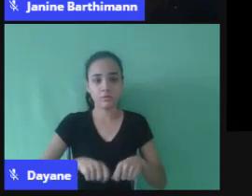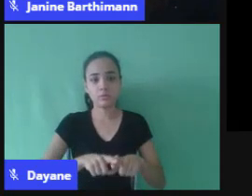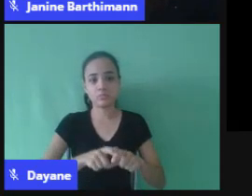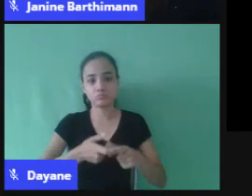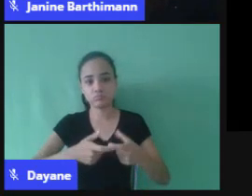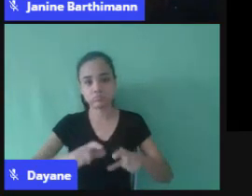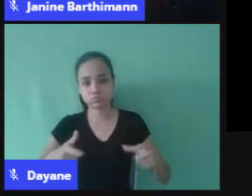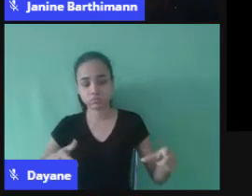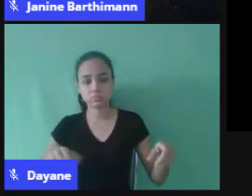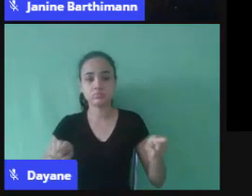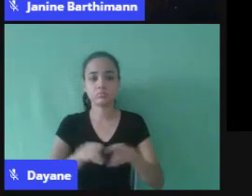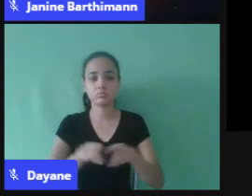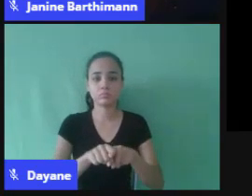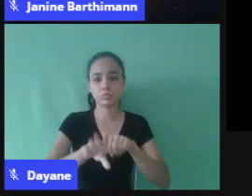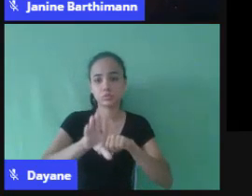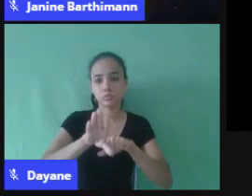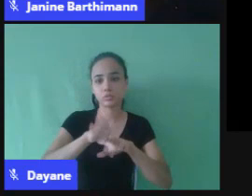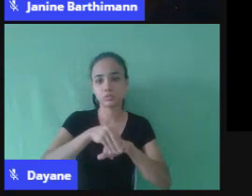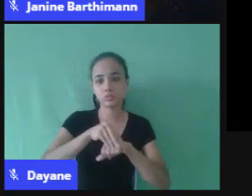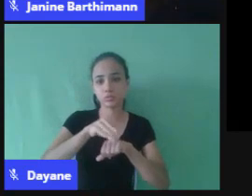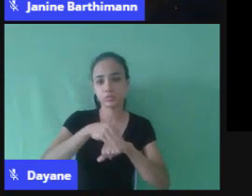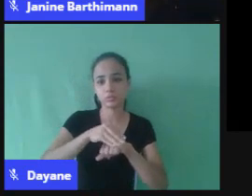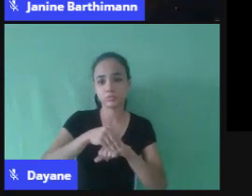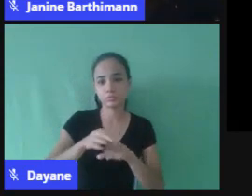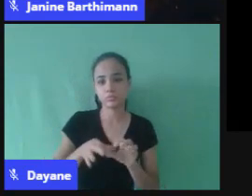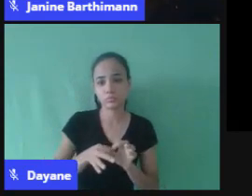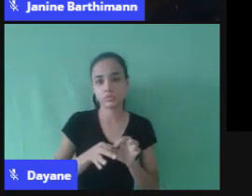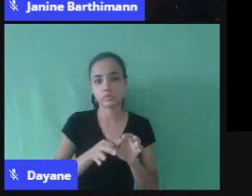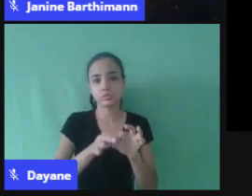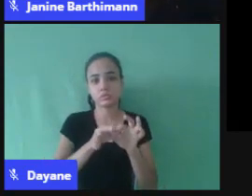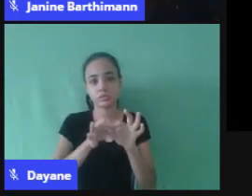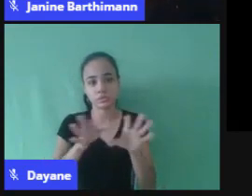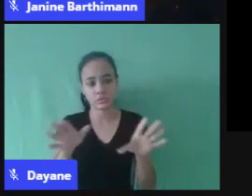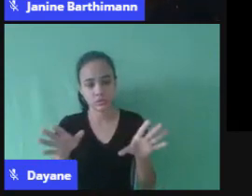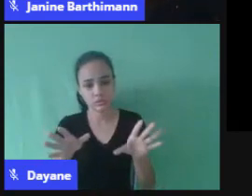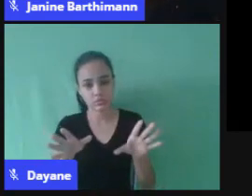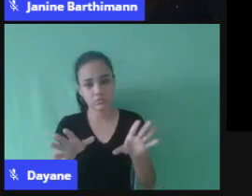conhecimentos, né? Possibilitar aos nossos alunos conhecimentos